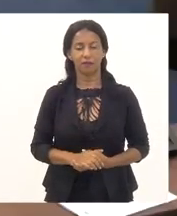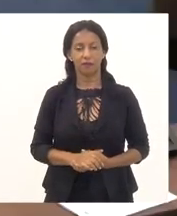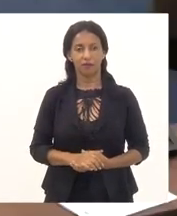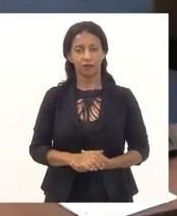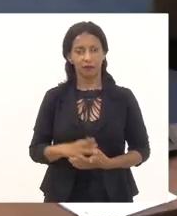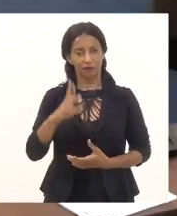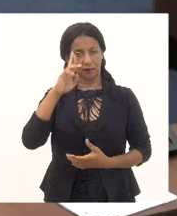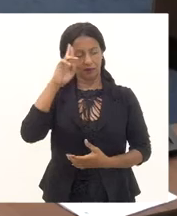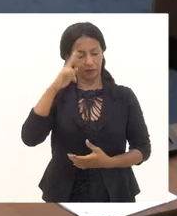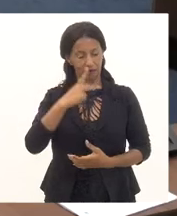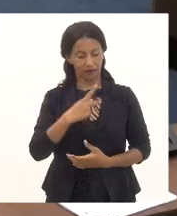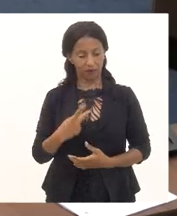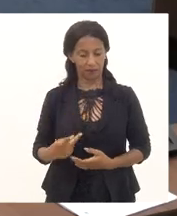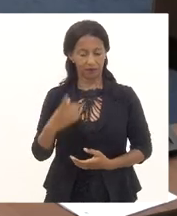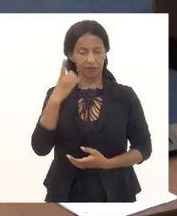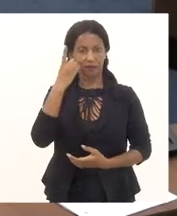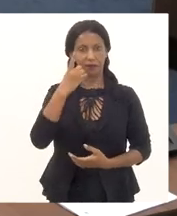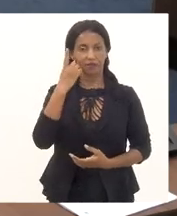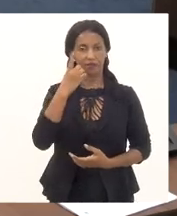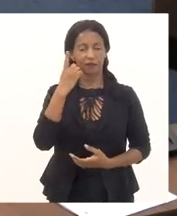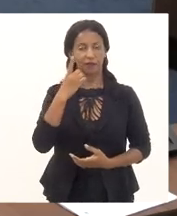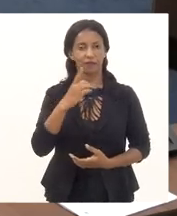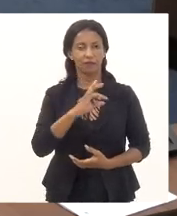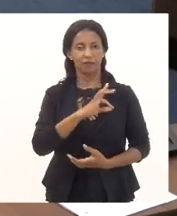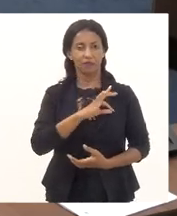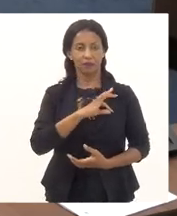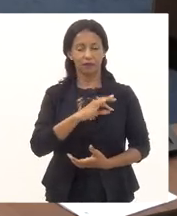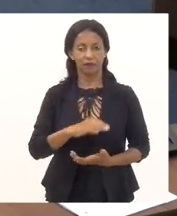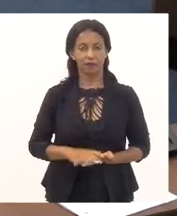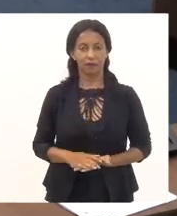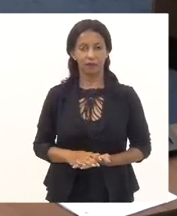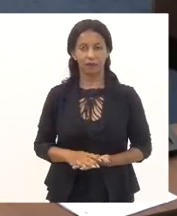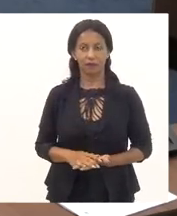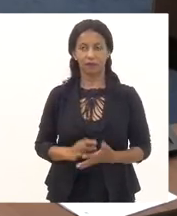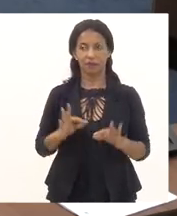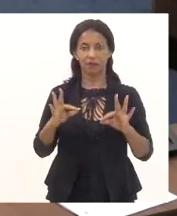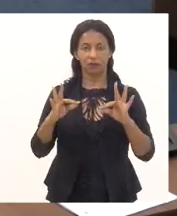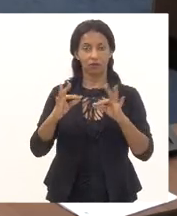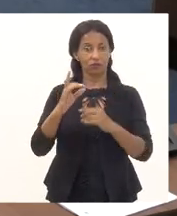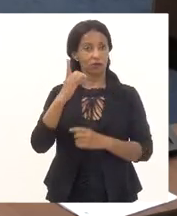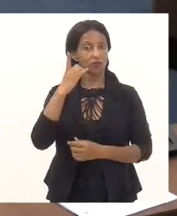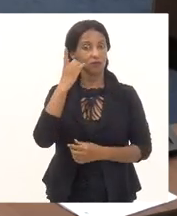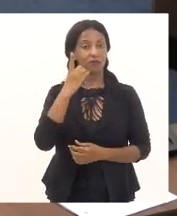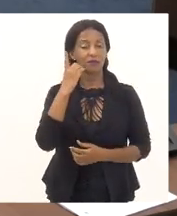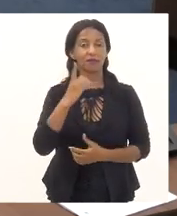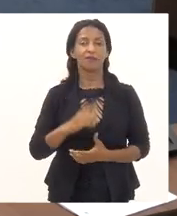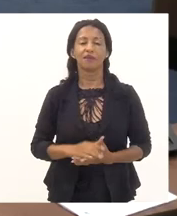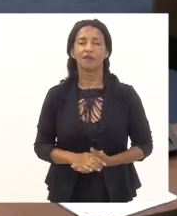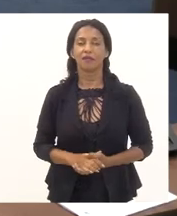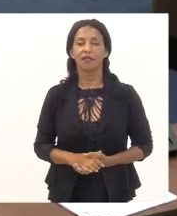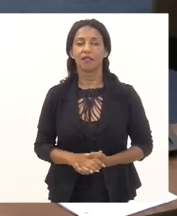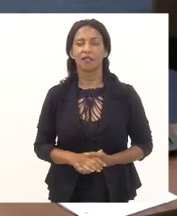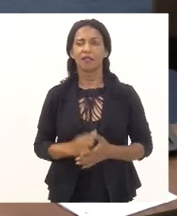Senhora Presidente, deputada Marta Rocha, senhores deputados, deputadas, e a todos vocês que